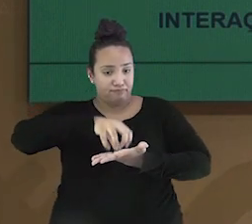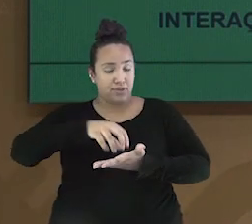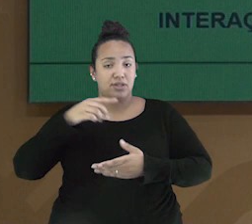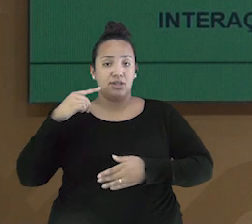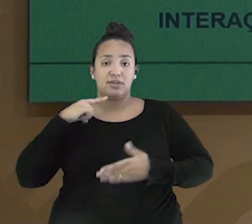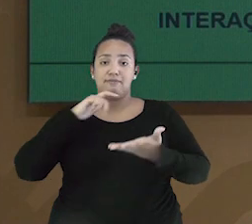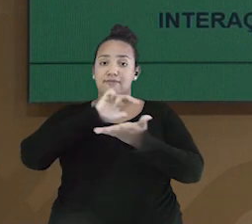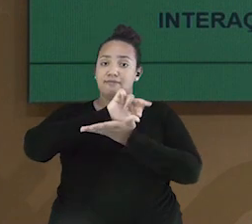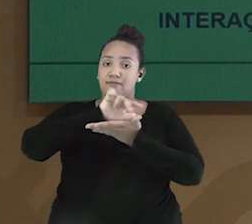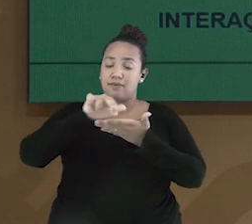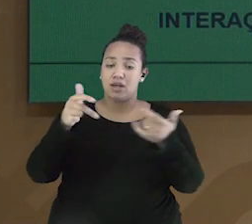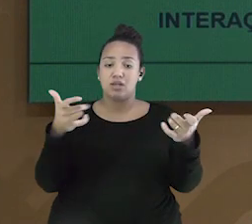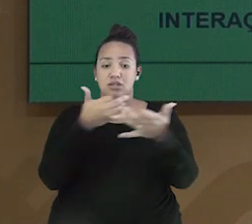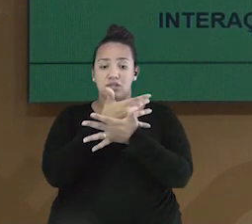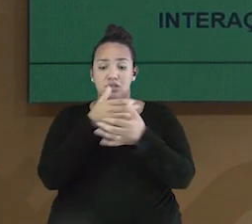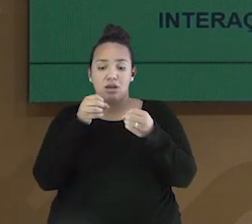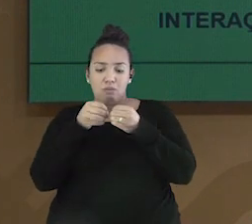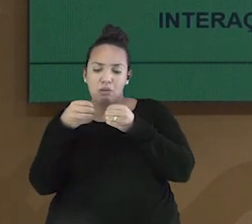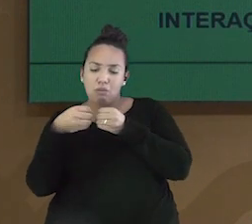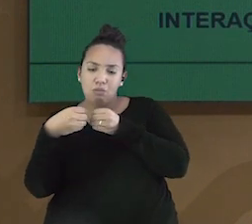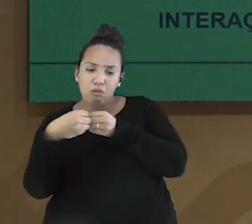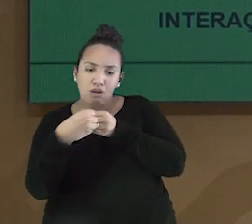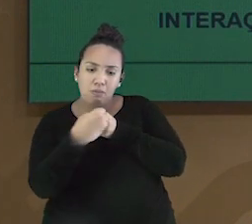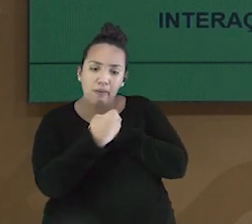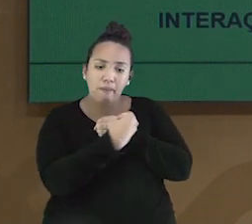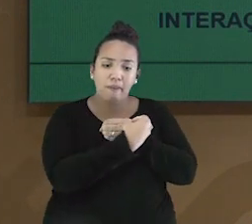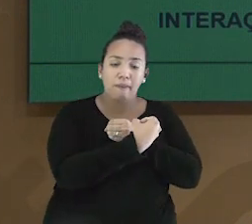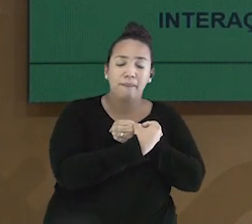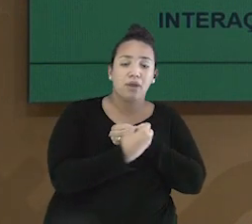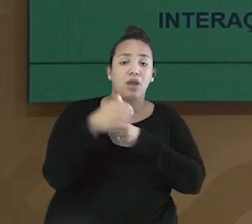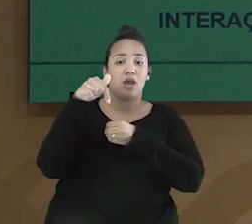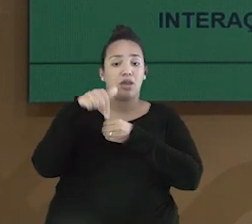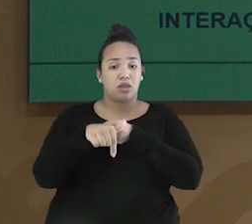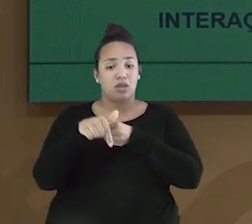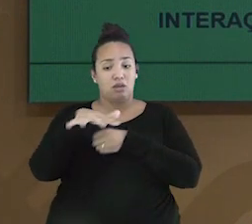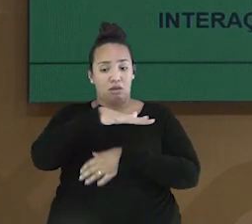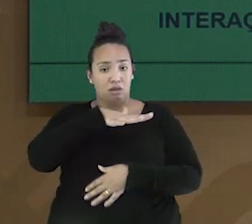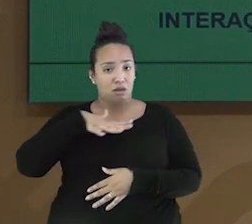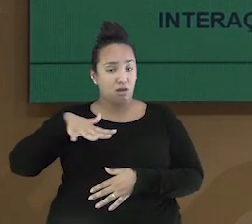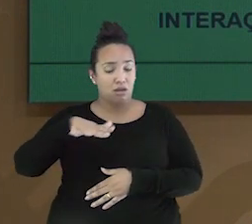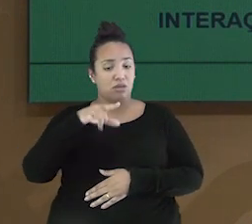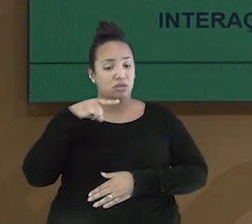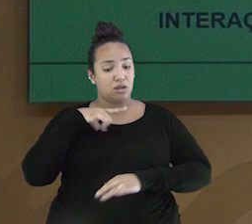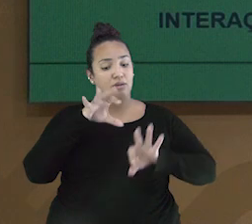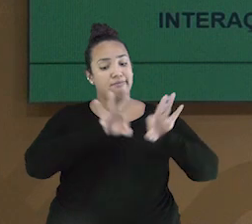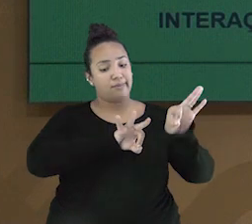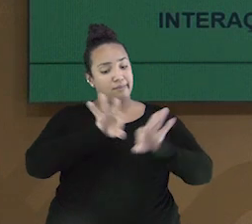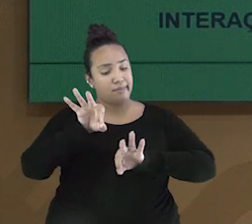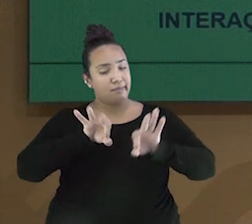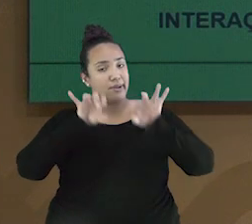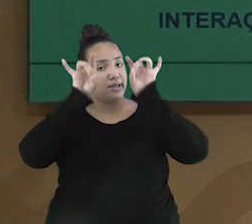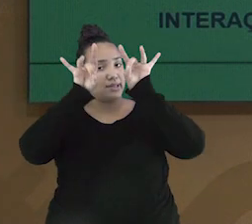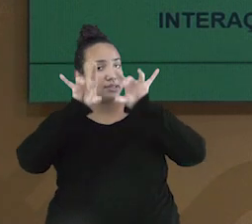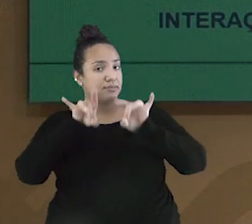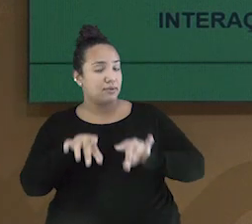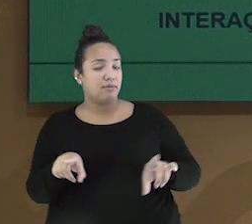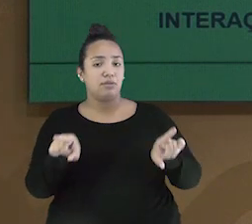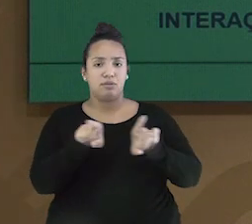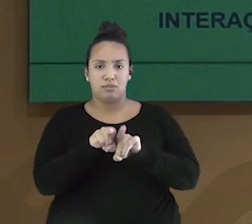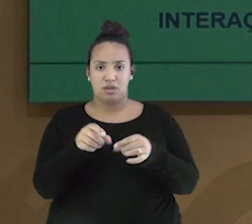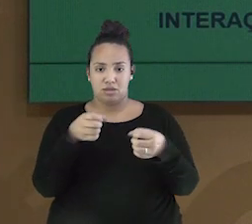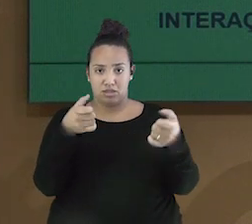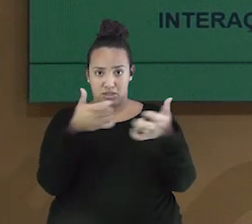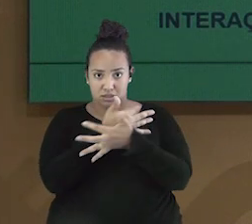outros municípios que estão em seu entorno. Normalmente, essas regiões recebem planejamentos especiais e os municípios